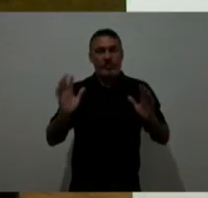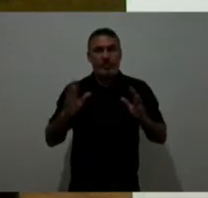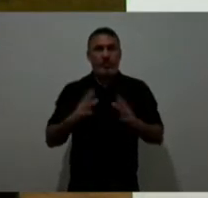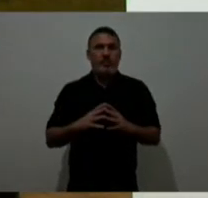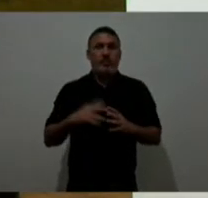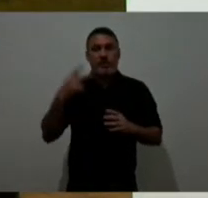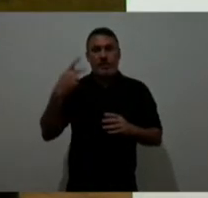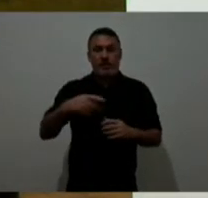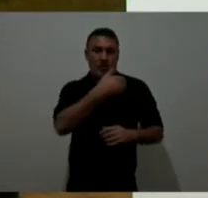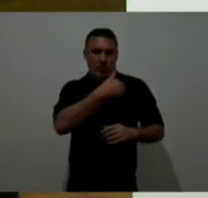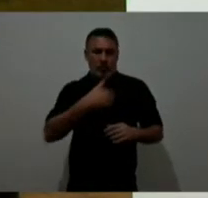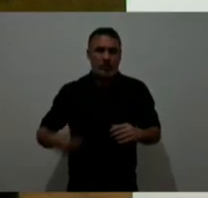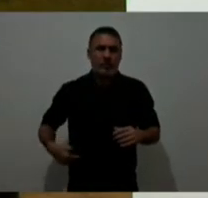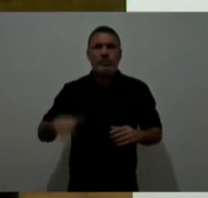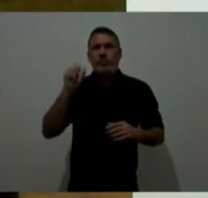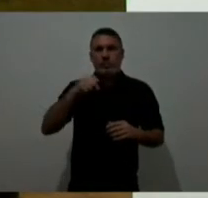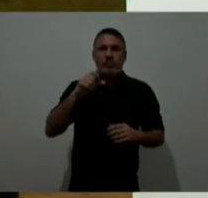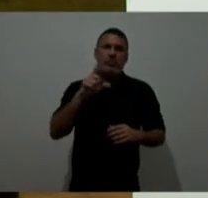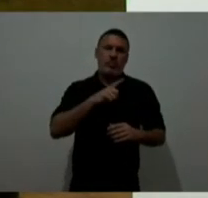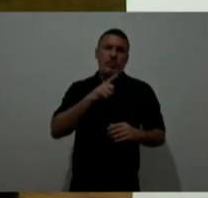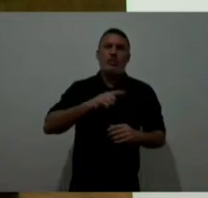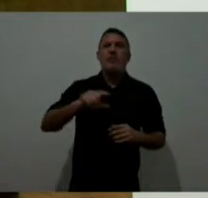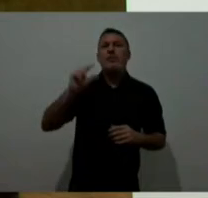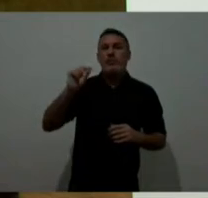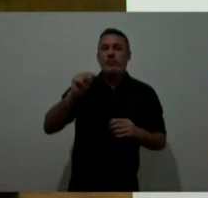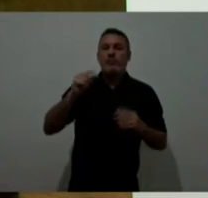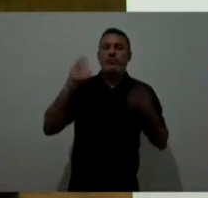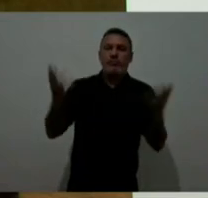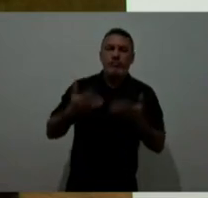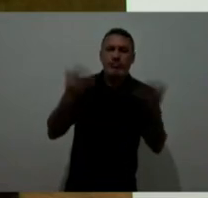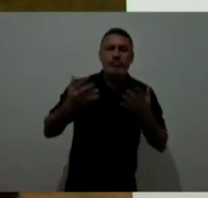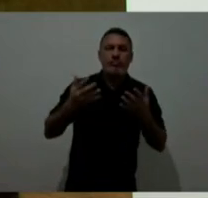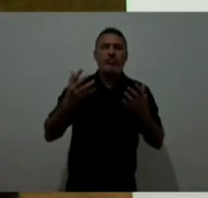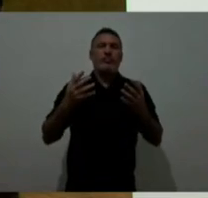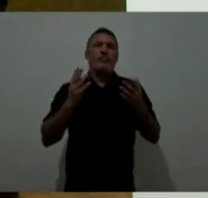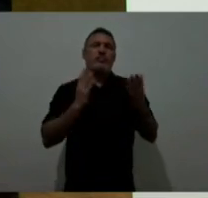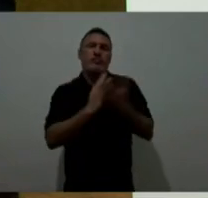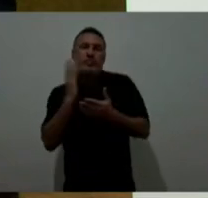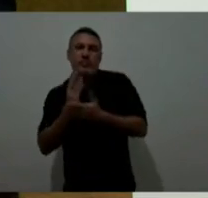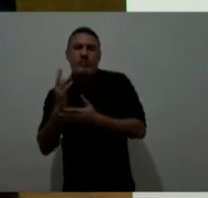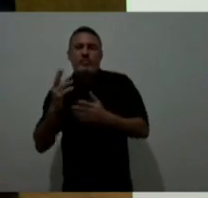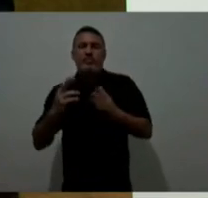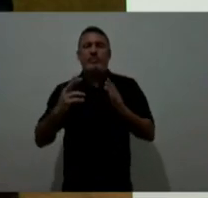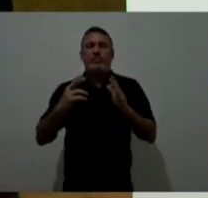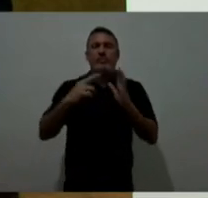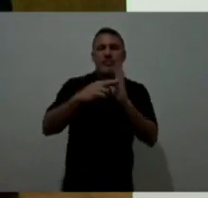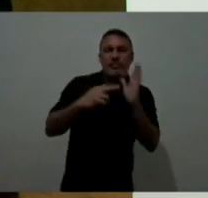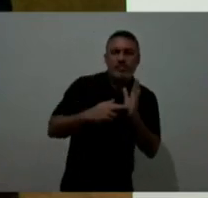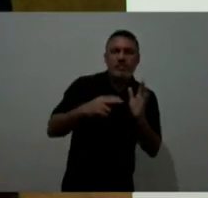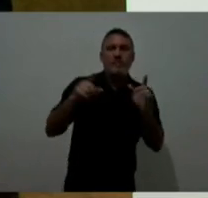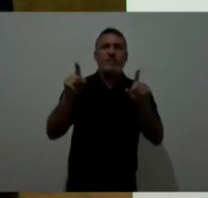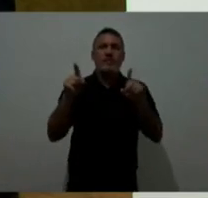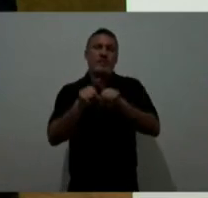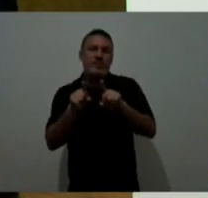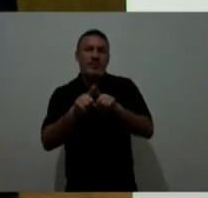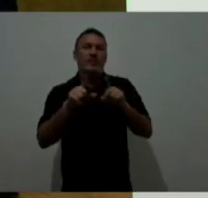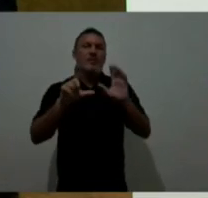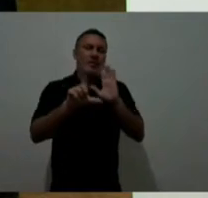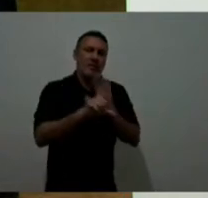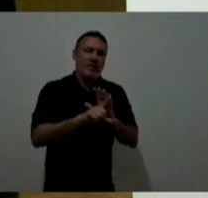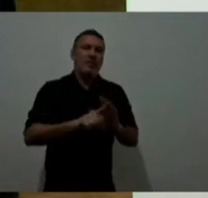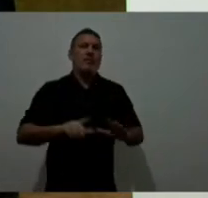gente tem o papel de incentivar, de regulamentar, temos o papel de sancionar leis, mas nós temos o